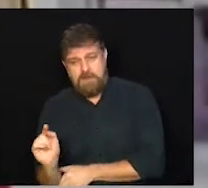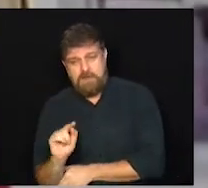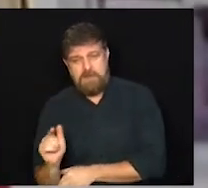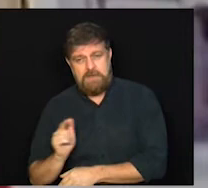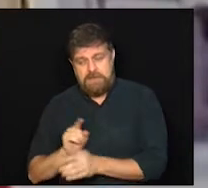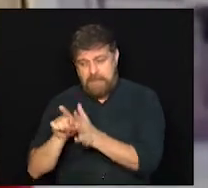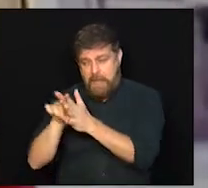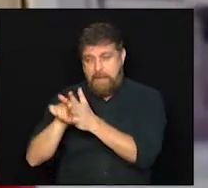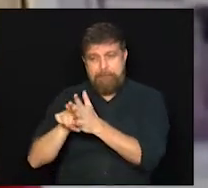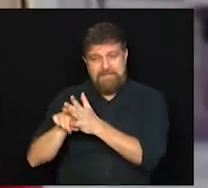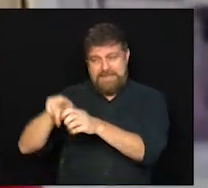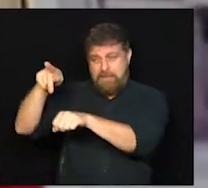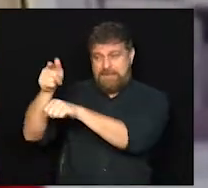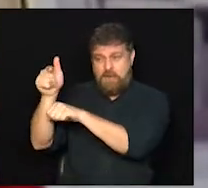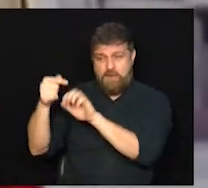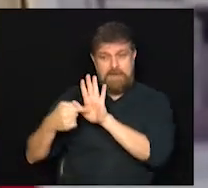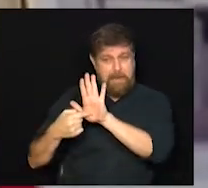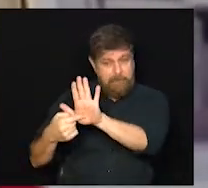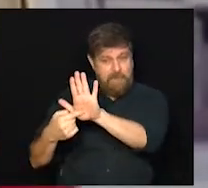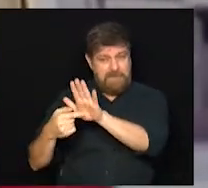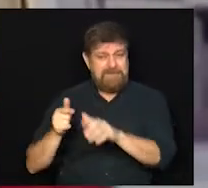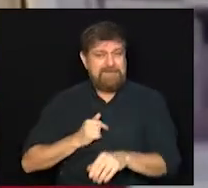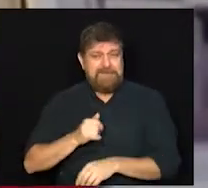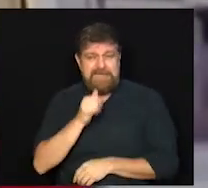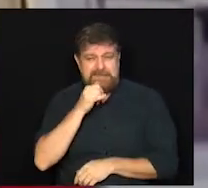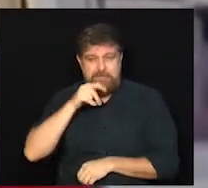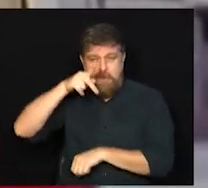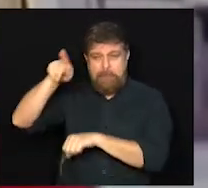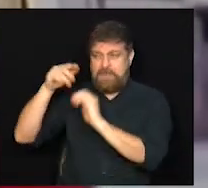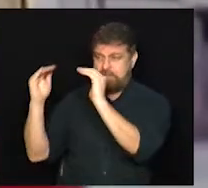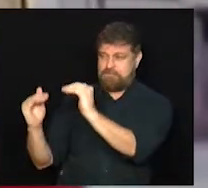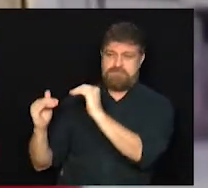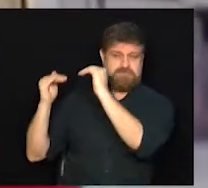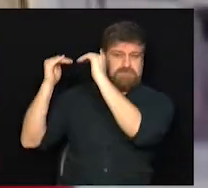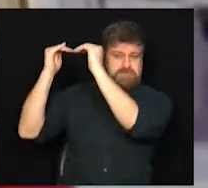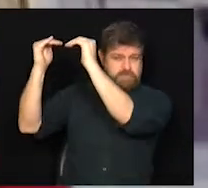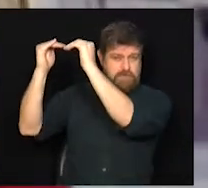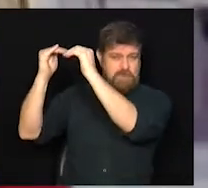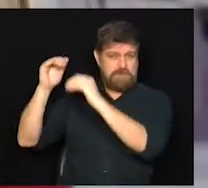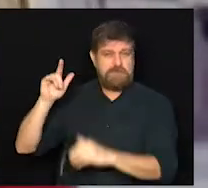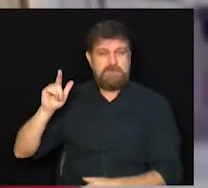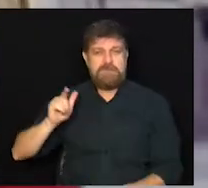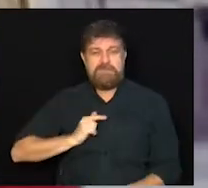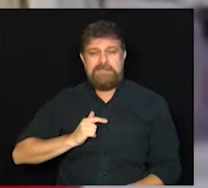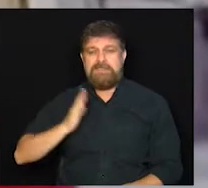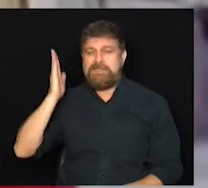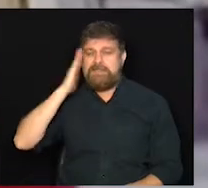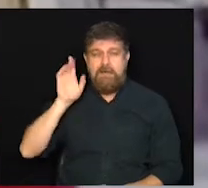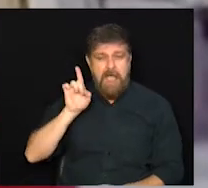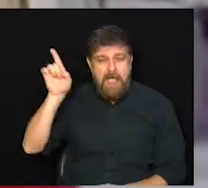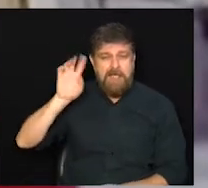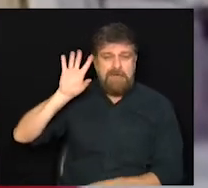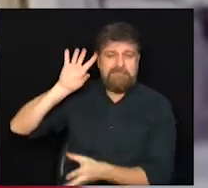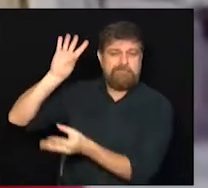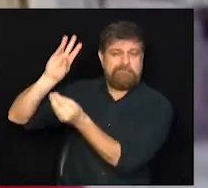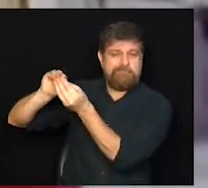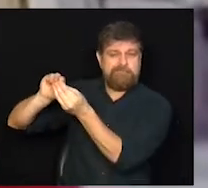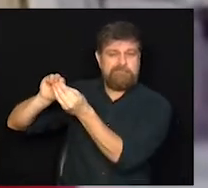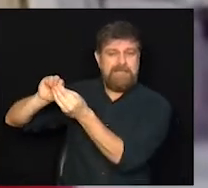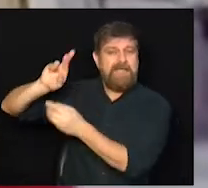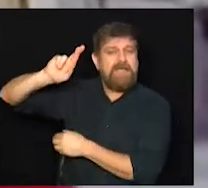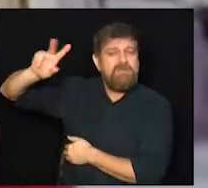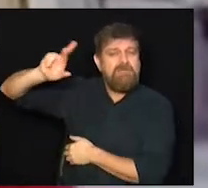pesquisas internacionais mostram, se você pegar países nórdicos, sabidamente o resultado que eles têm é muito